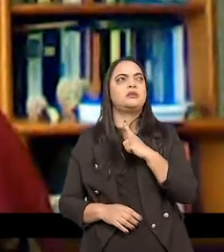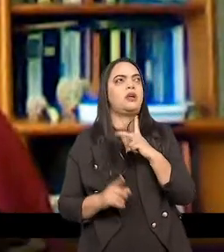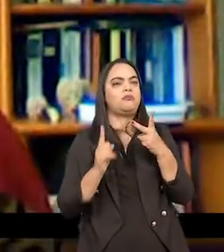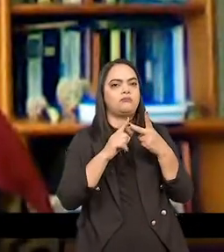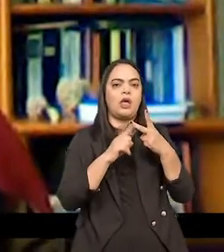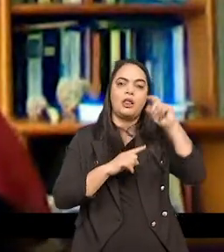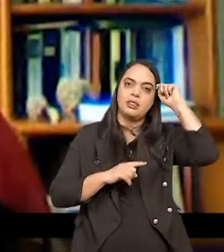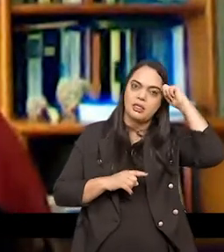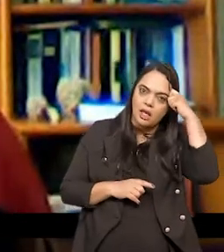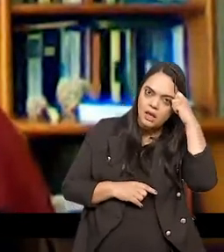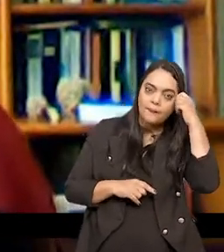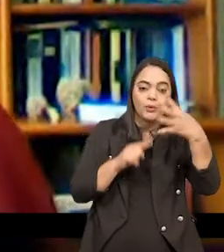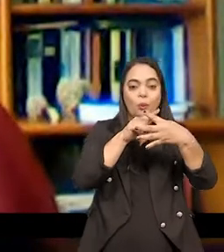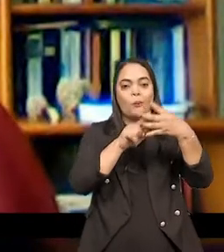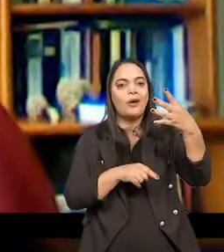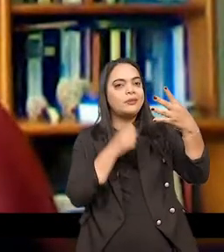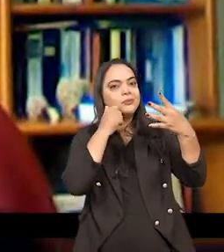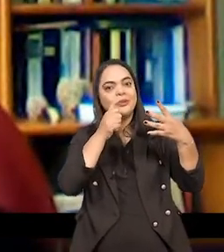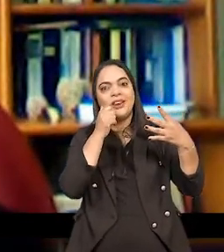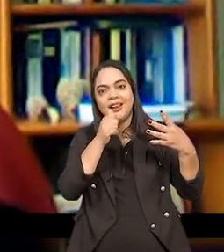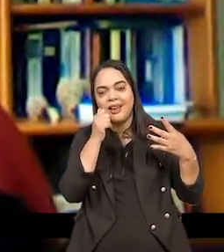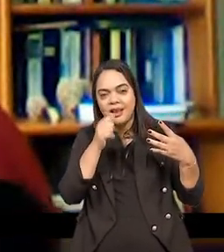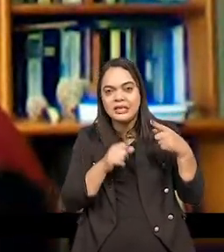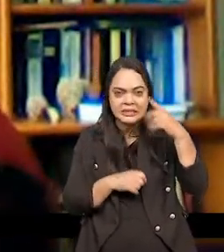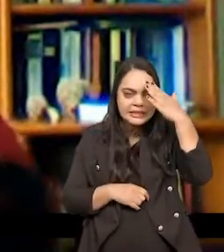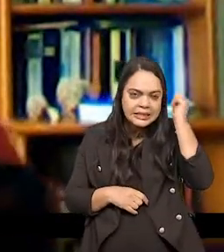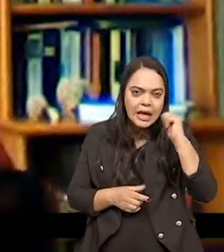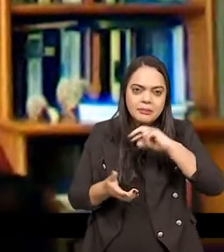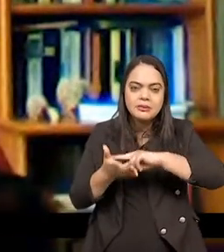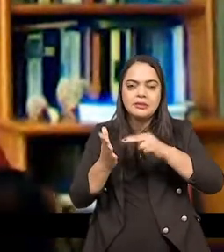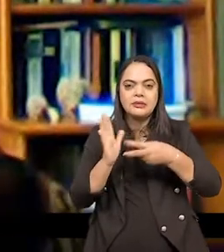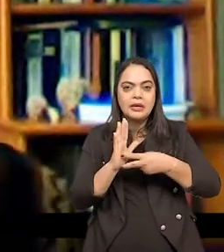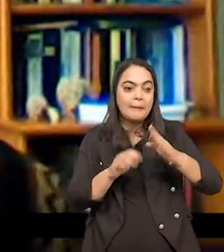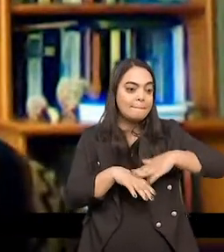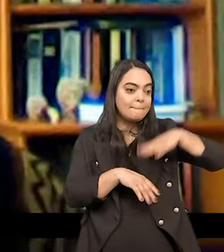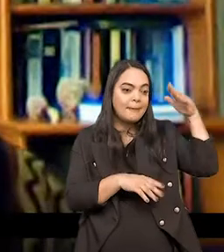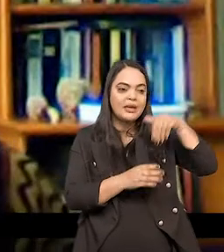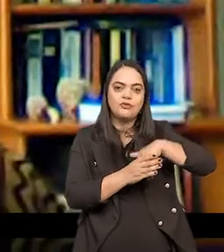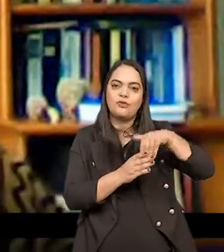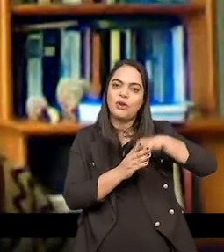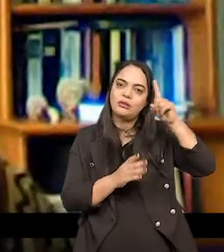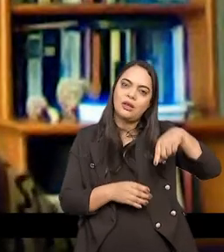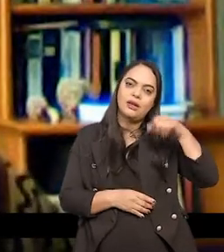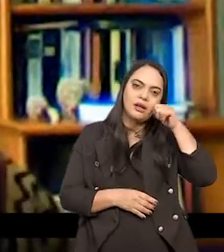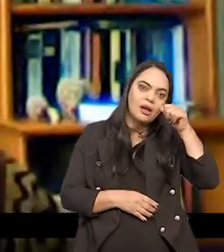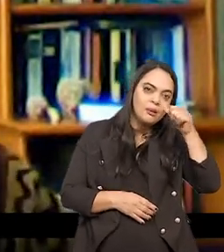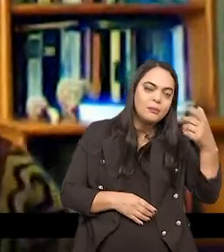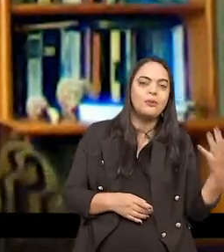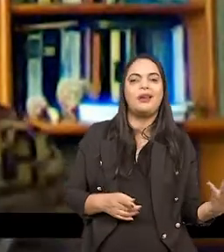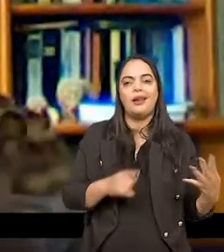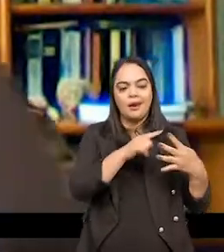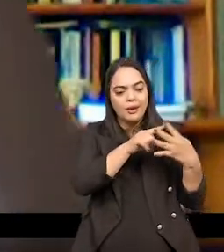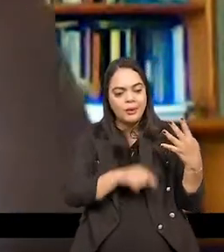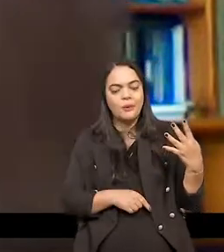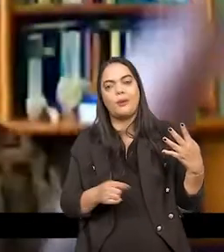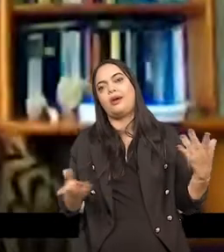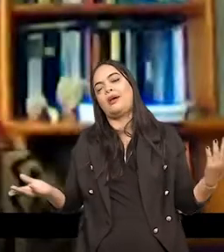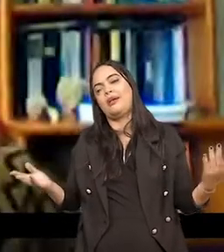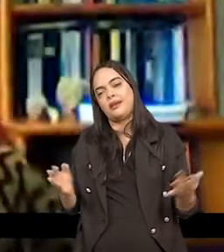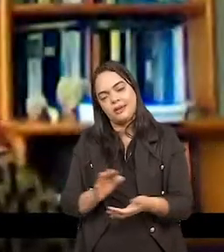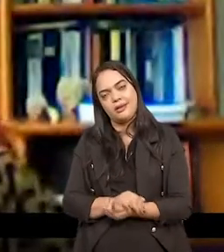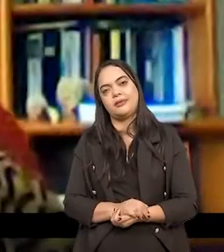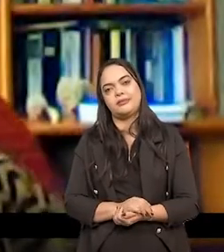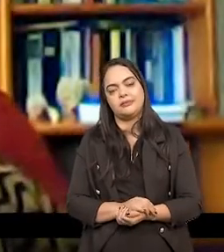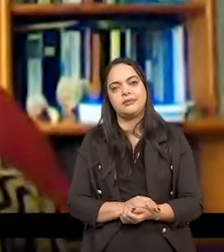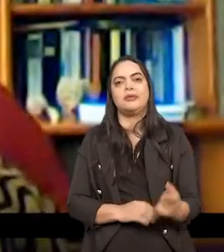meninas. E foram as mais... Gente, sabe o que é isso no interior? As mais votadas. Então, tu tem de um certo... tu tem